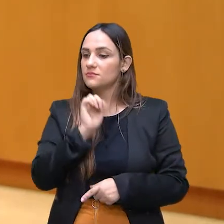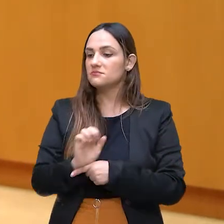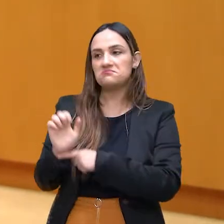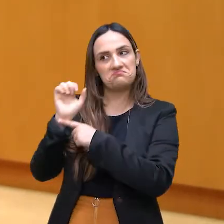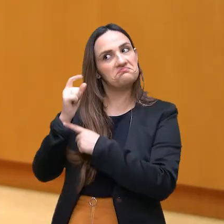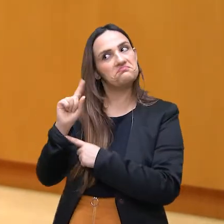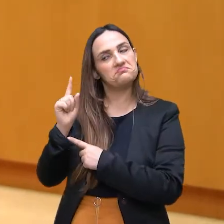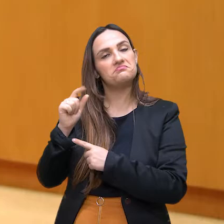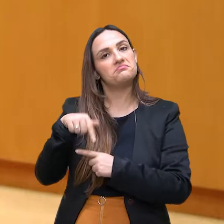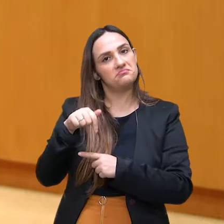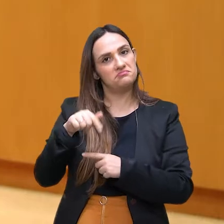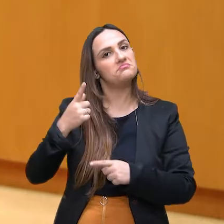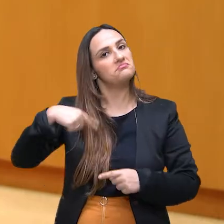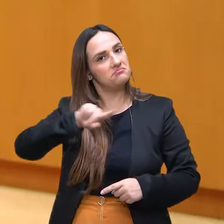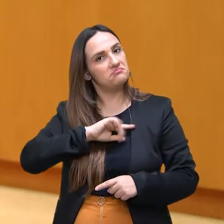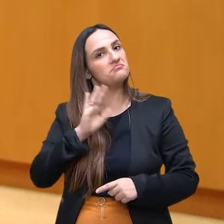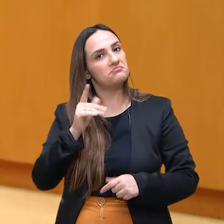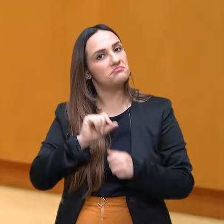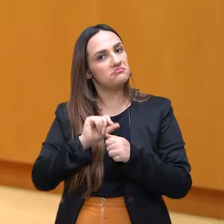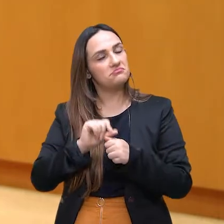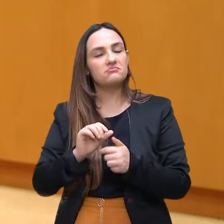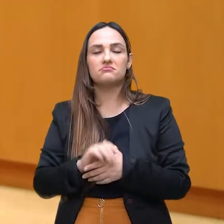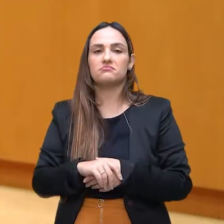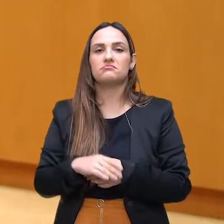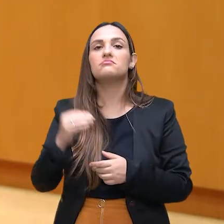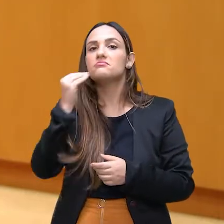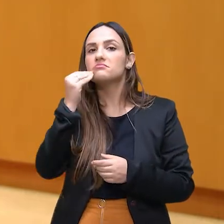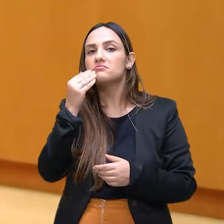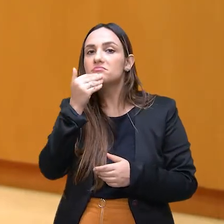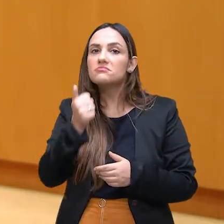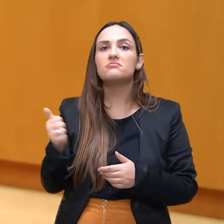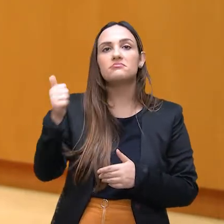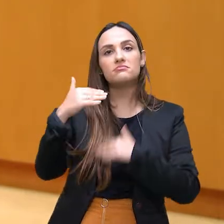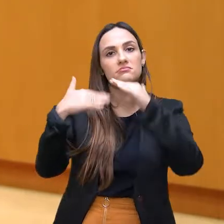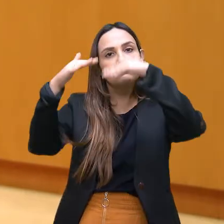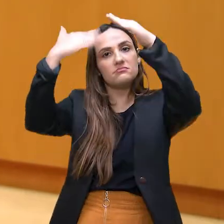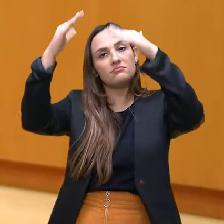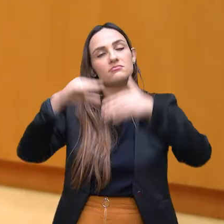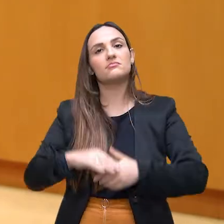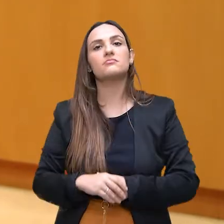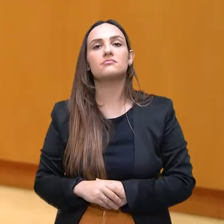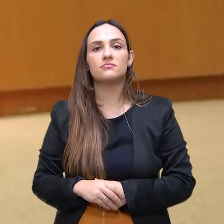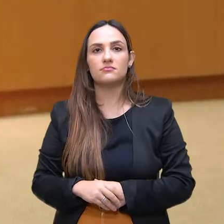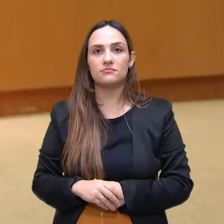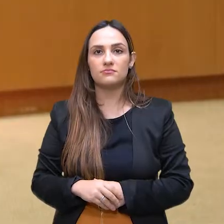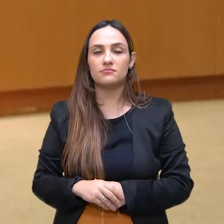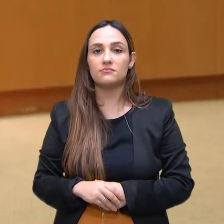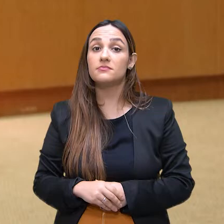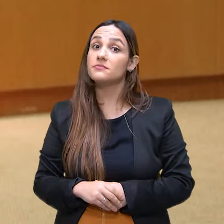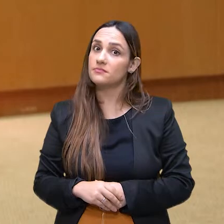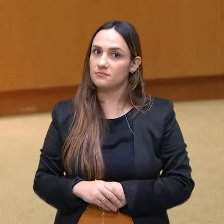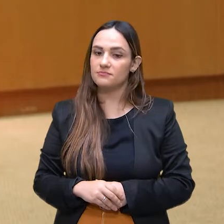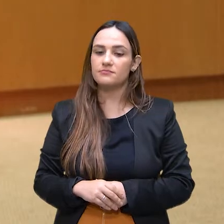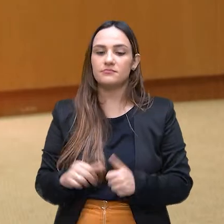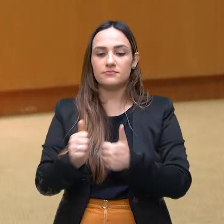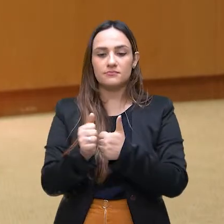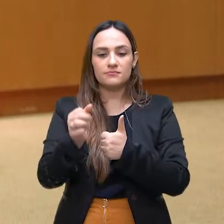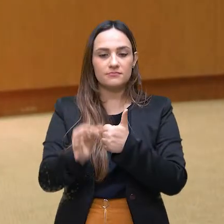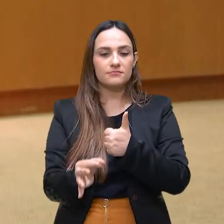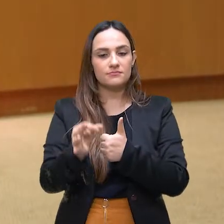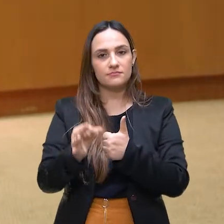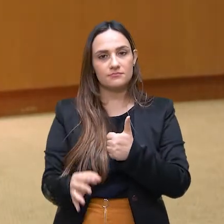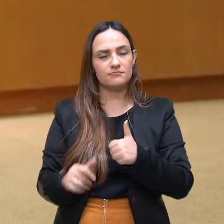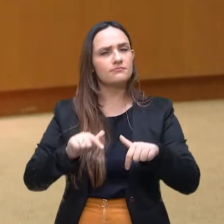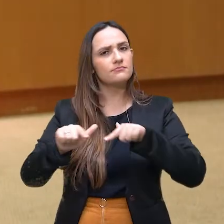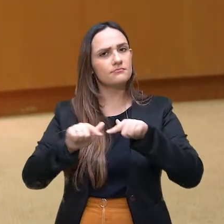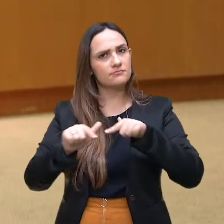de que outro faça, mas nós aqui buscamos evoluir. Como o Tribunal de Justiça de